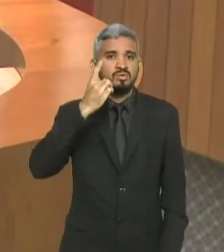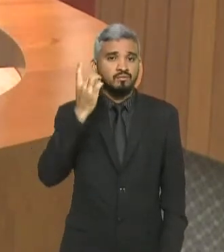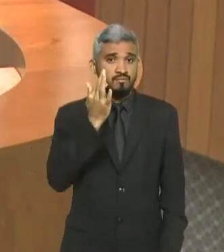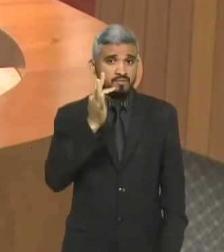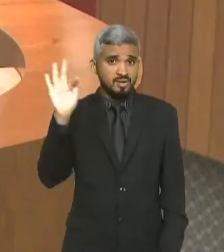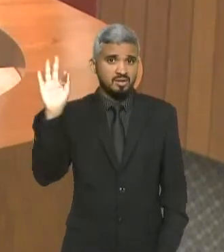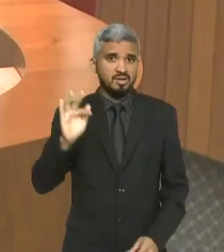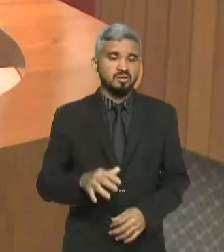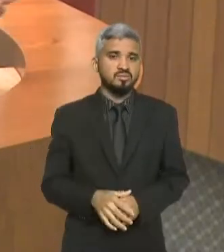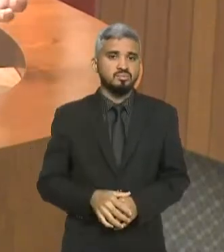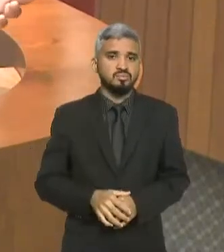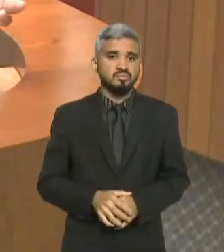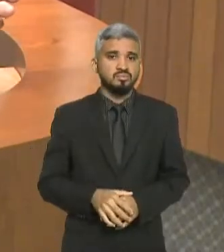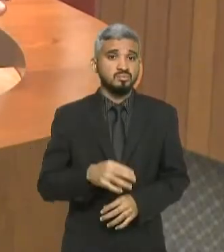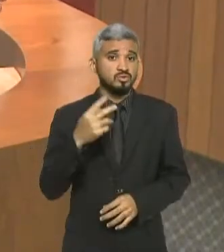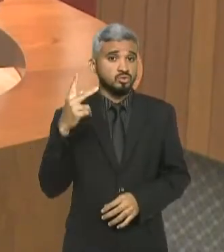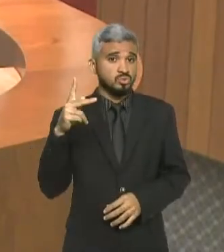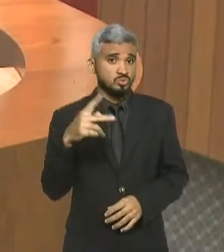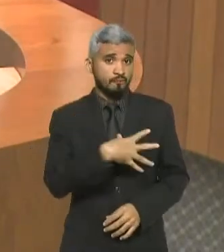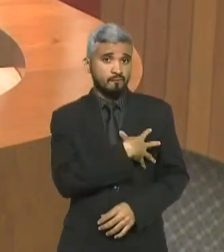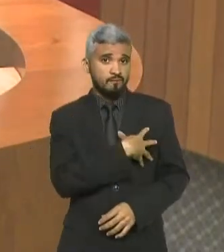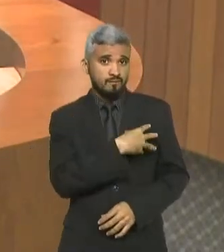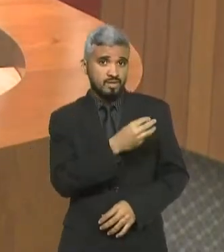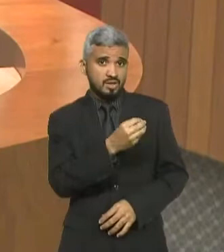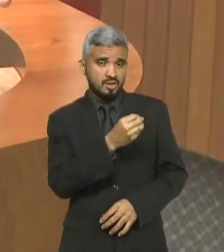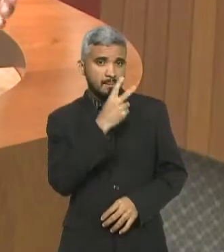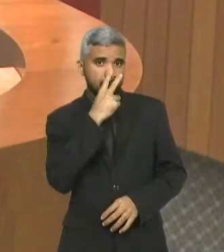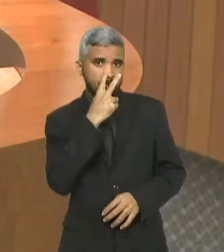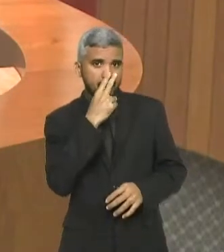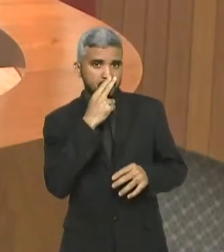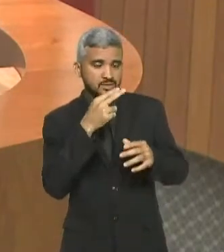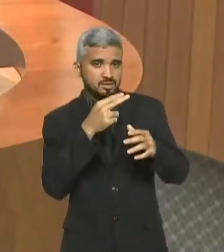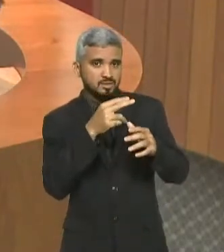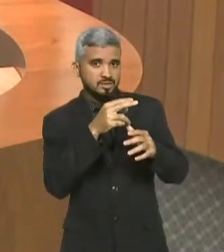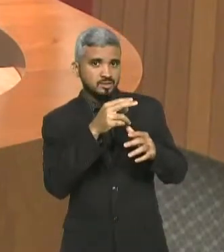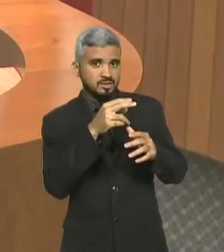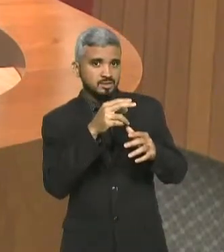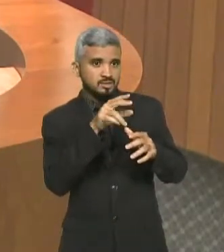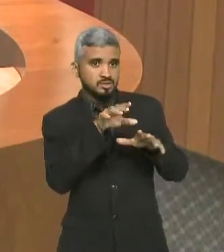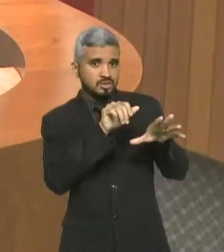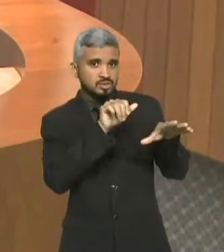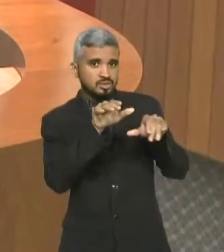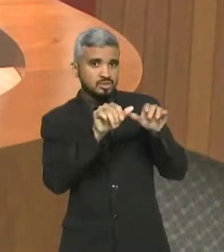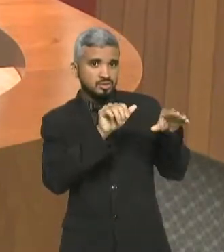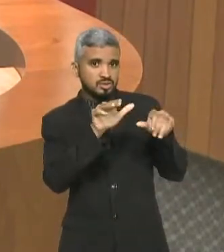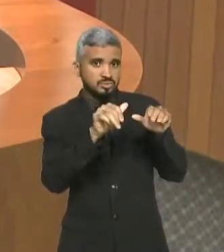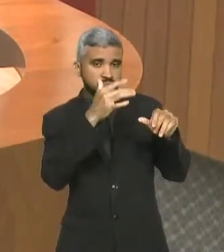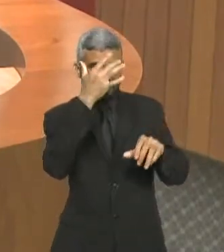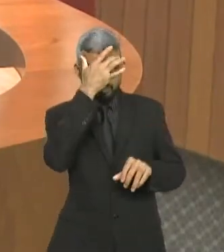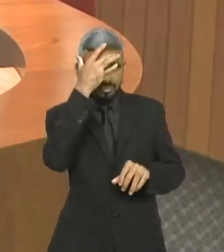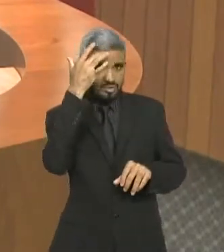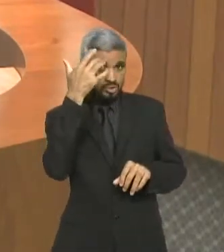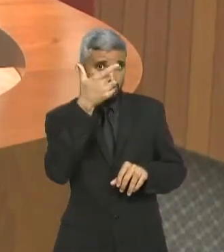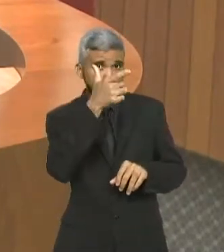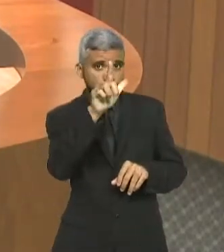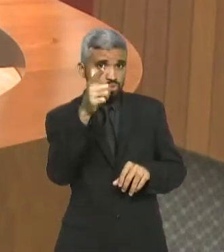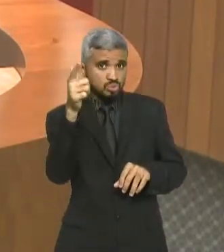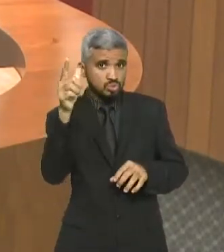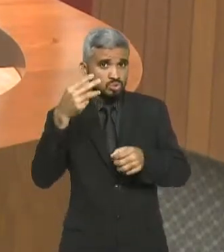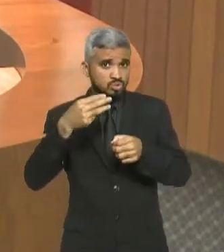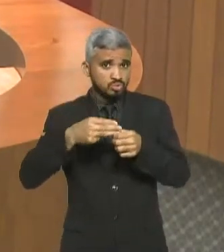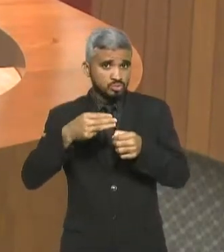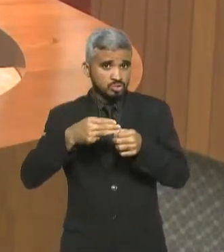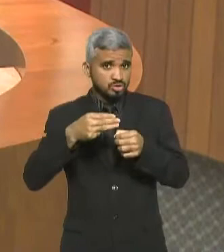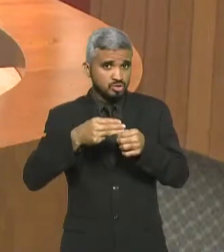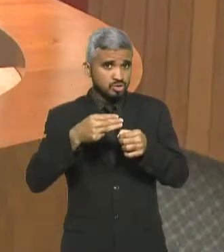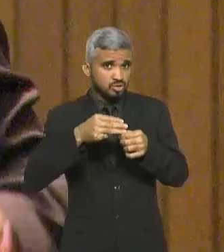pública, e aí todo mundo sabe. Centenas de pessoas de outros municípios sendo colocado na